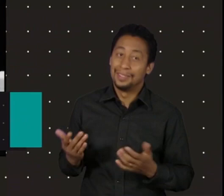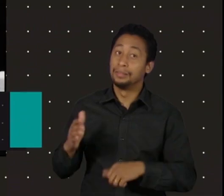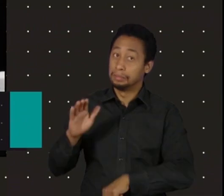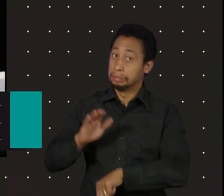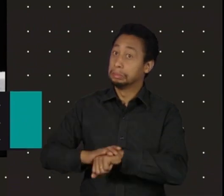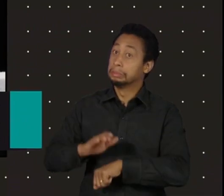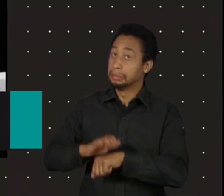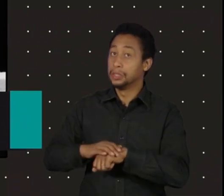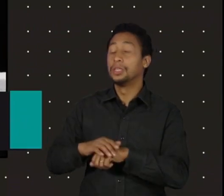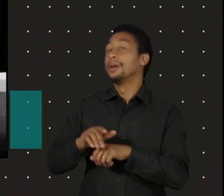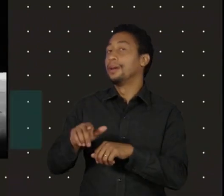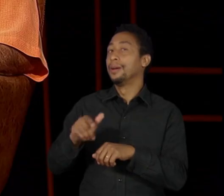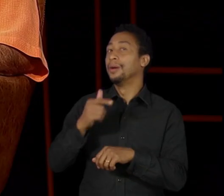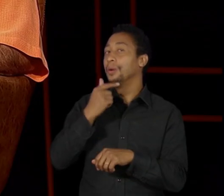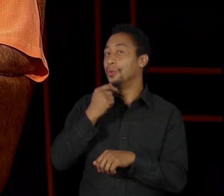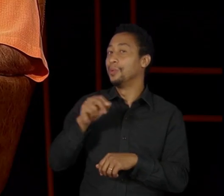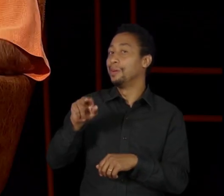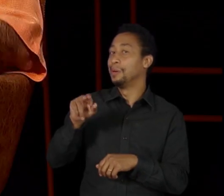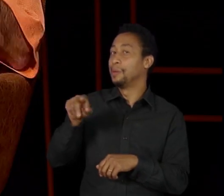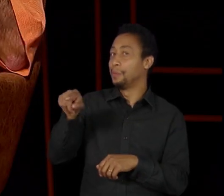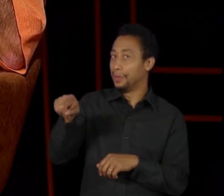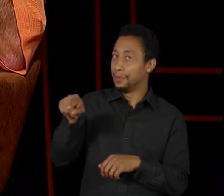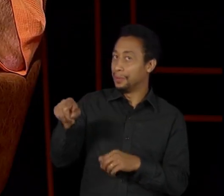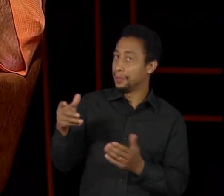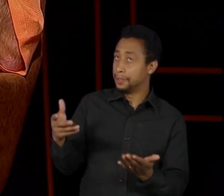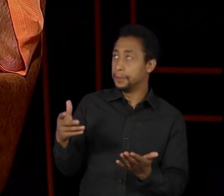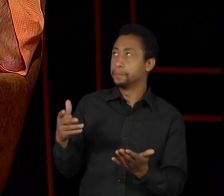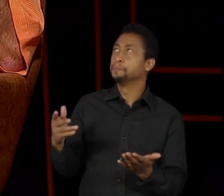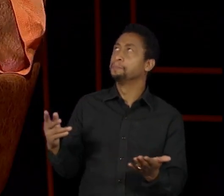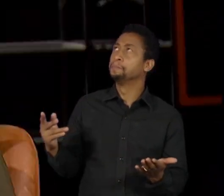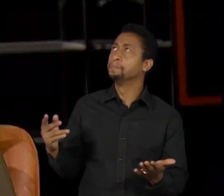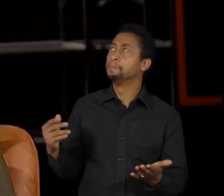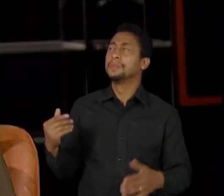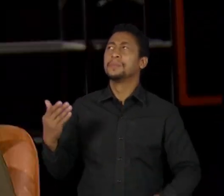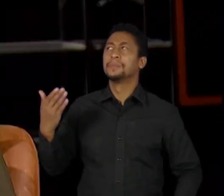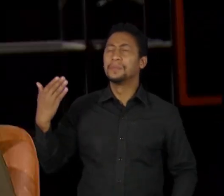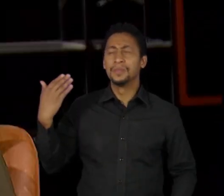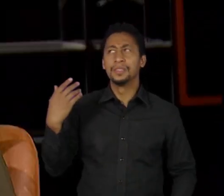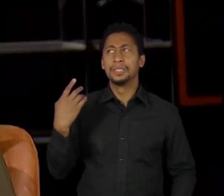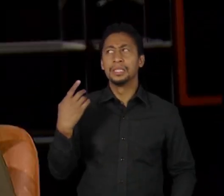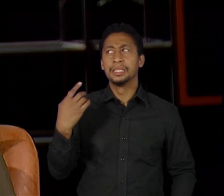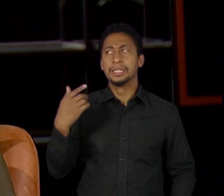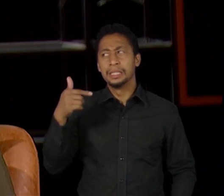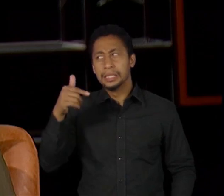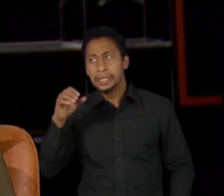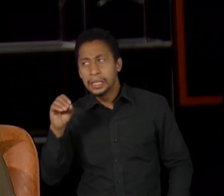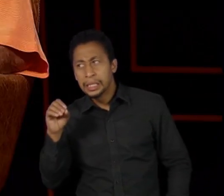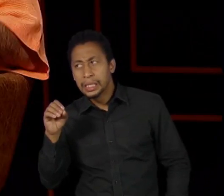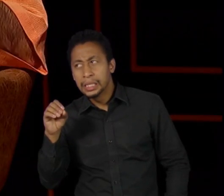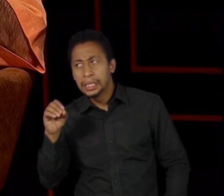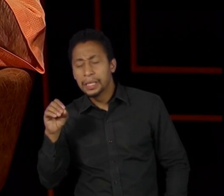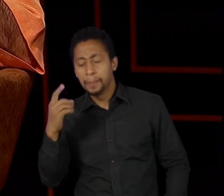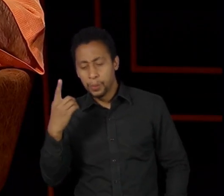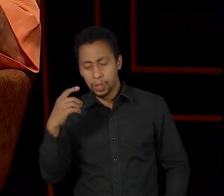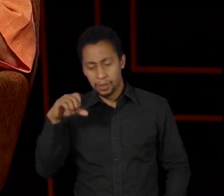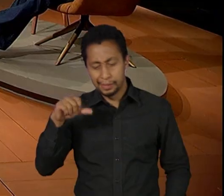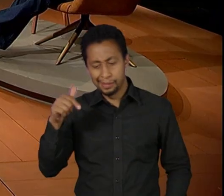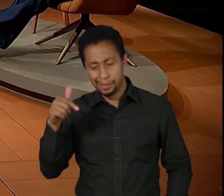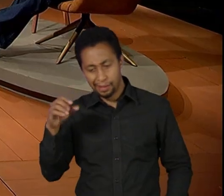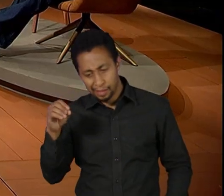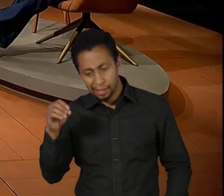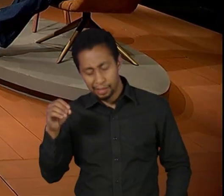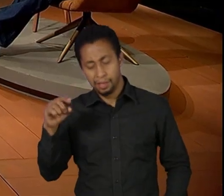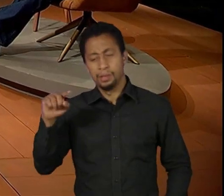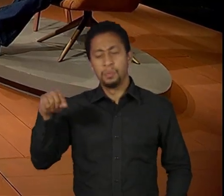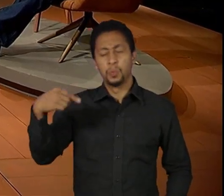o irmão do Castro Alves. E em 70, isso é 71. Depois, na remontagem, que eu